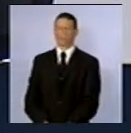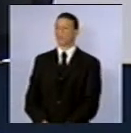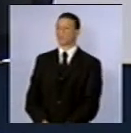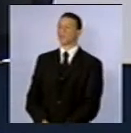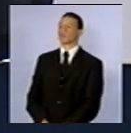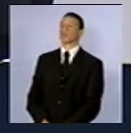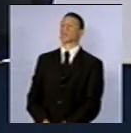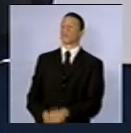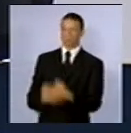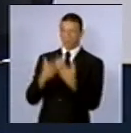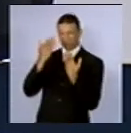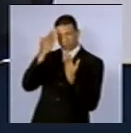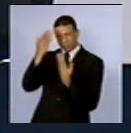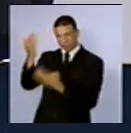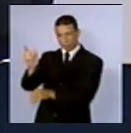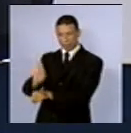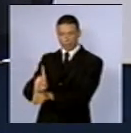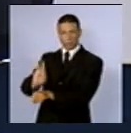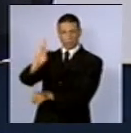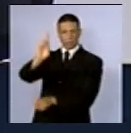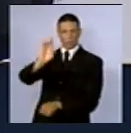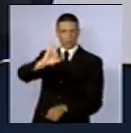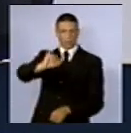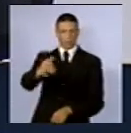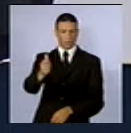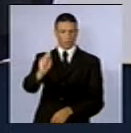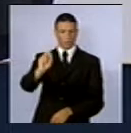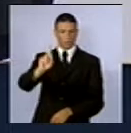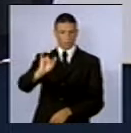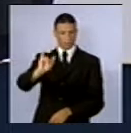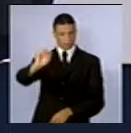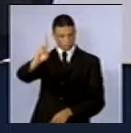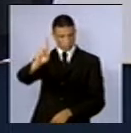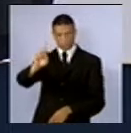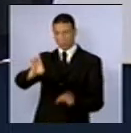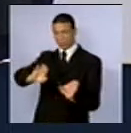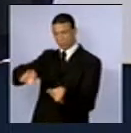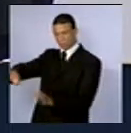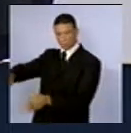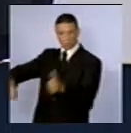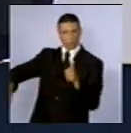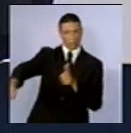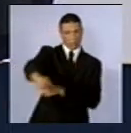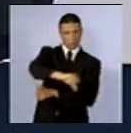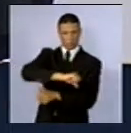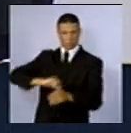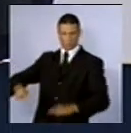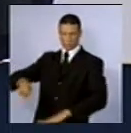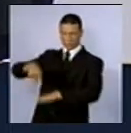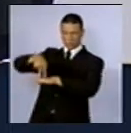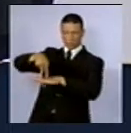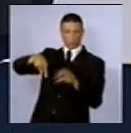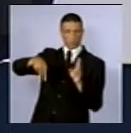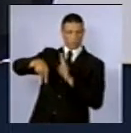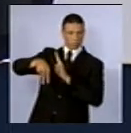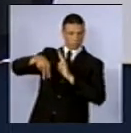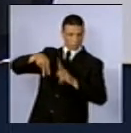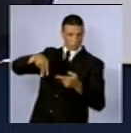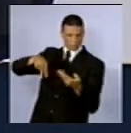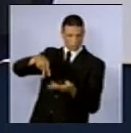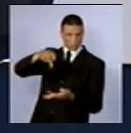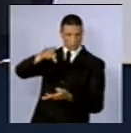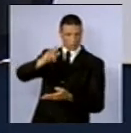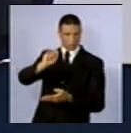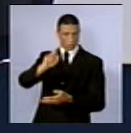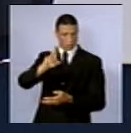Agradeço ao Dr Jair passo a palavra ao Dr Paulo César de Oliveira Teixeira engenheiro eletricista